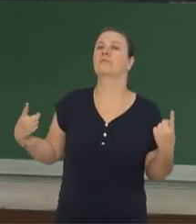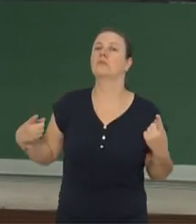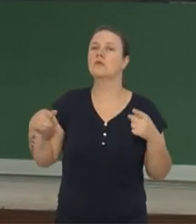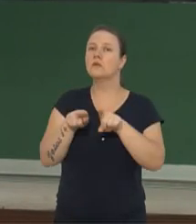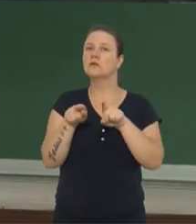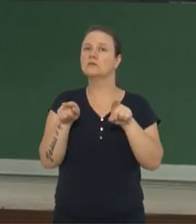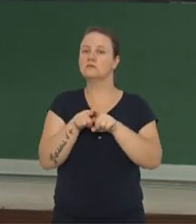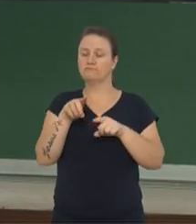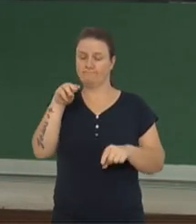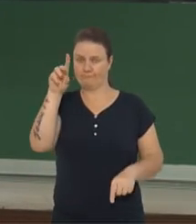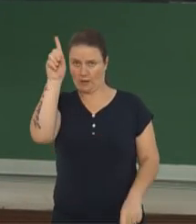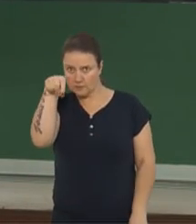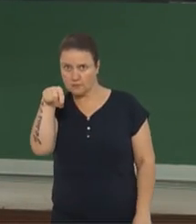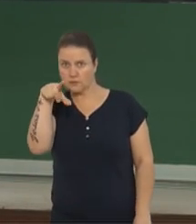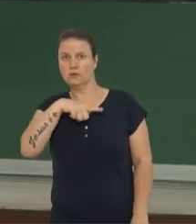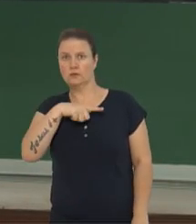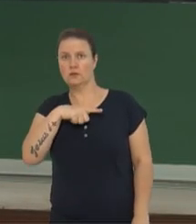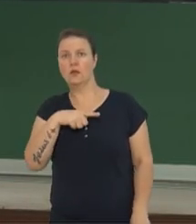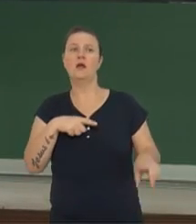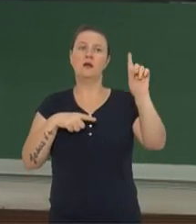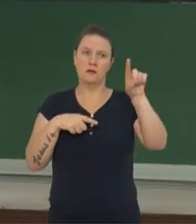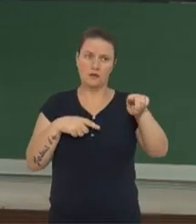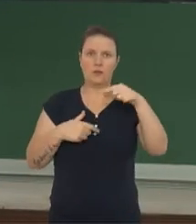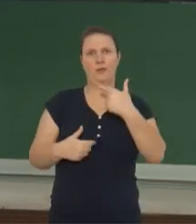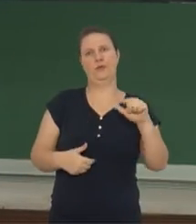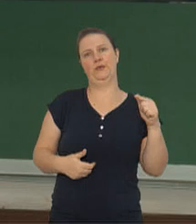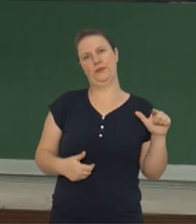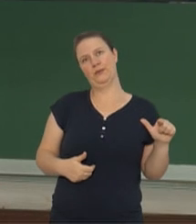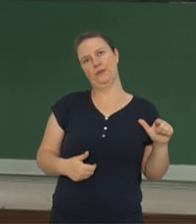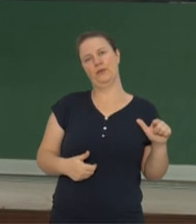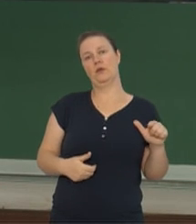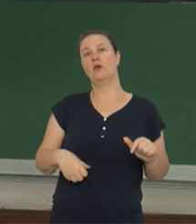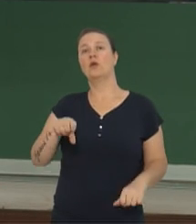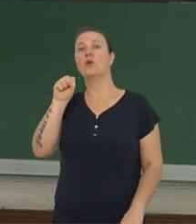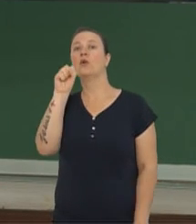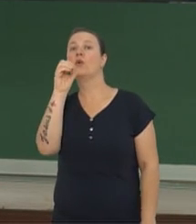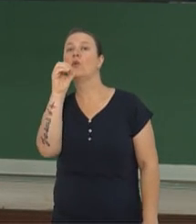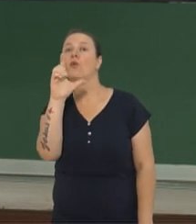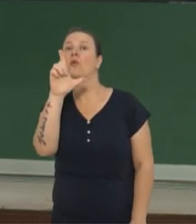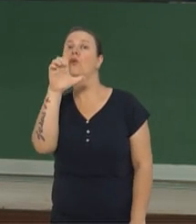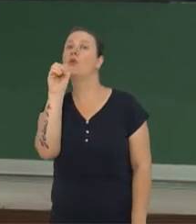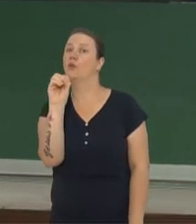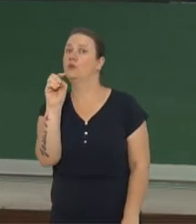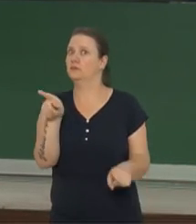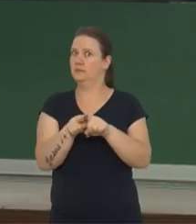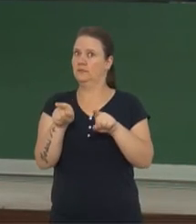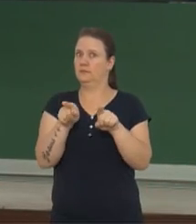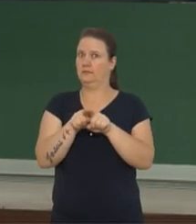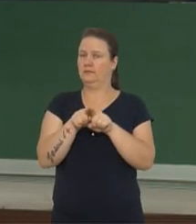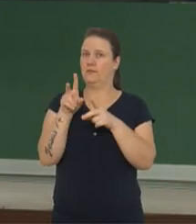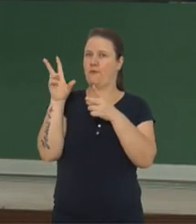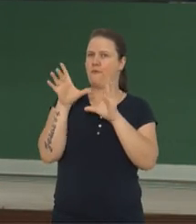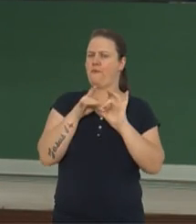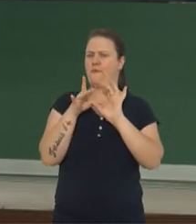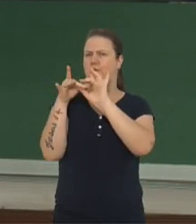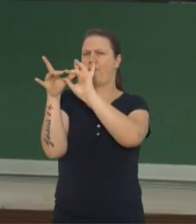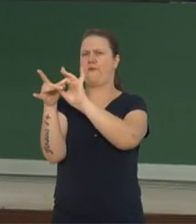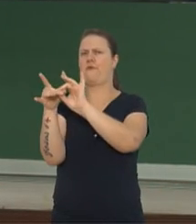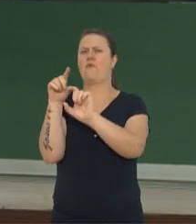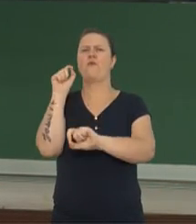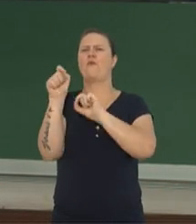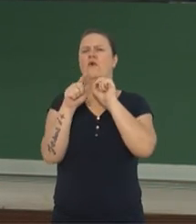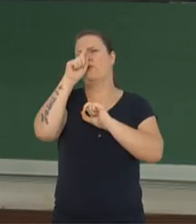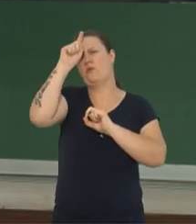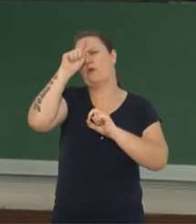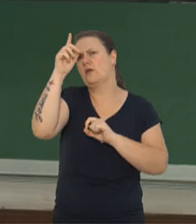e não acentuado. Aqui nós temos o uso de Solo, quando leva acentuação e não. Nesse contexto, o que pede? Qual é a